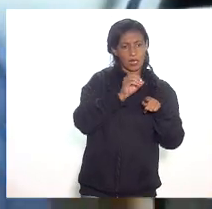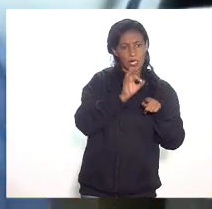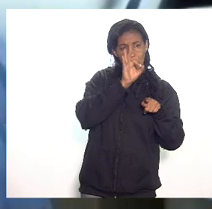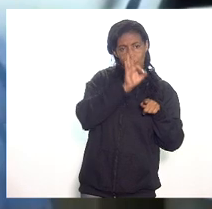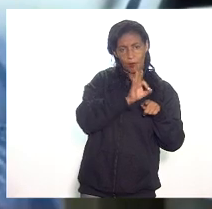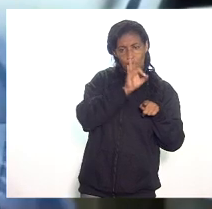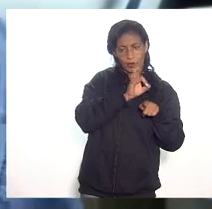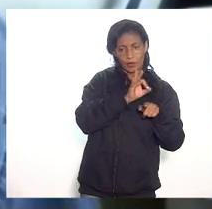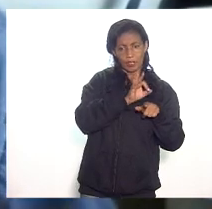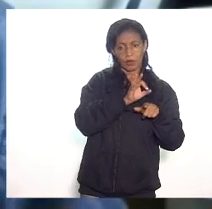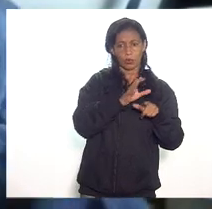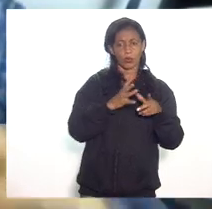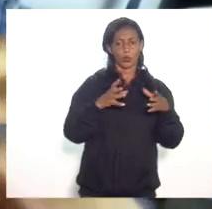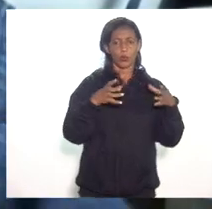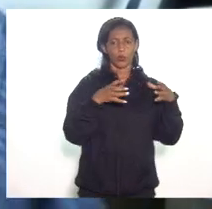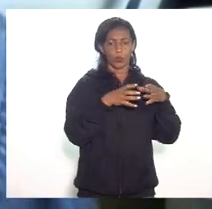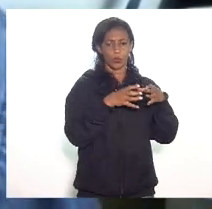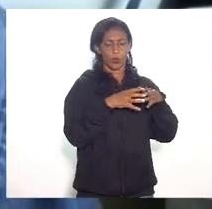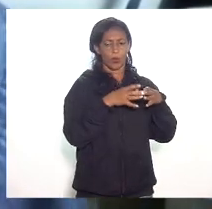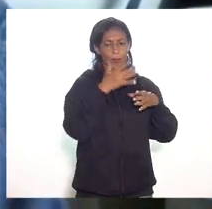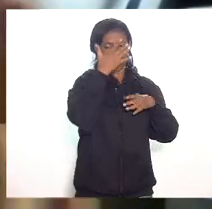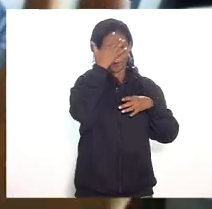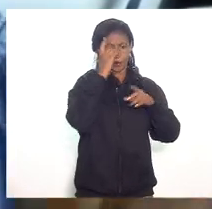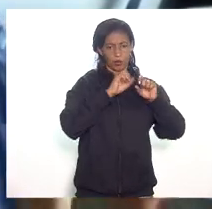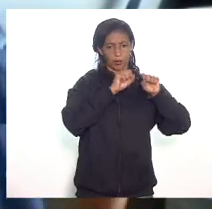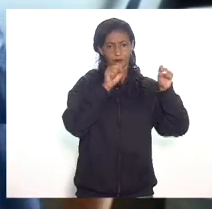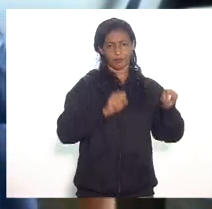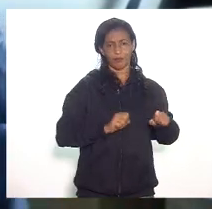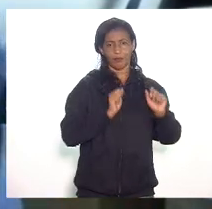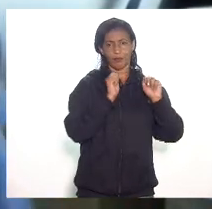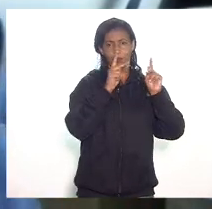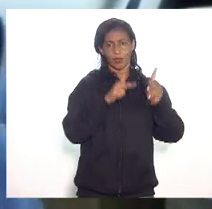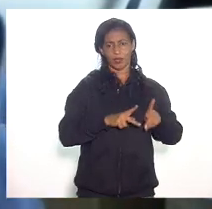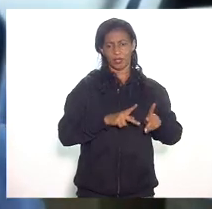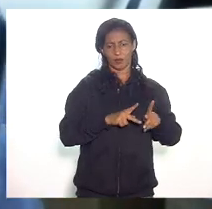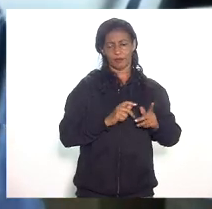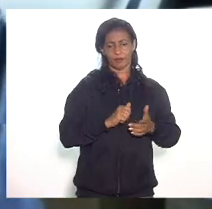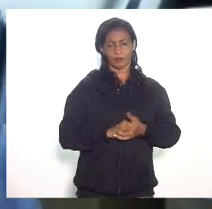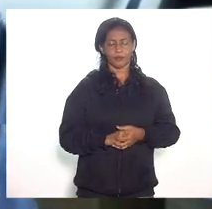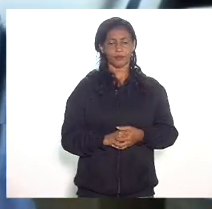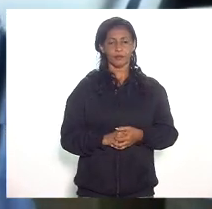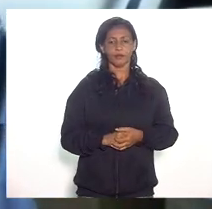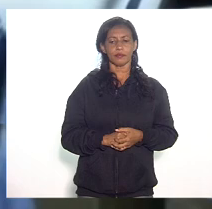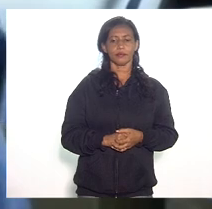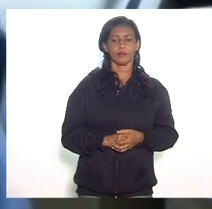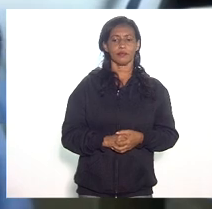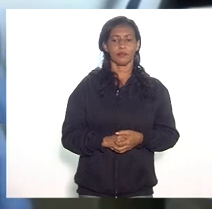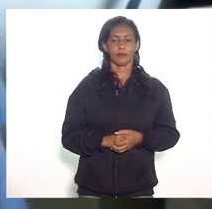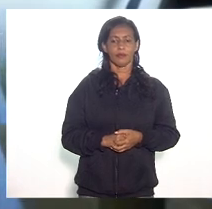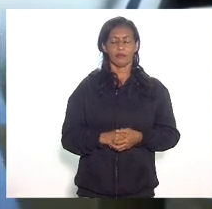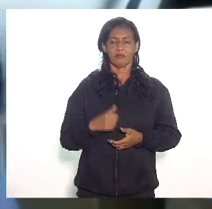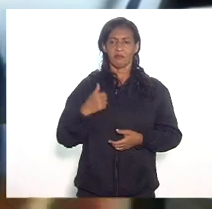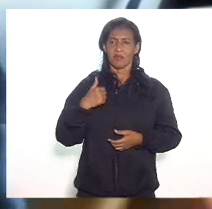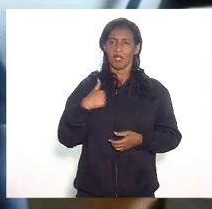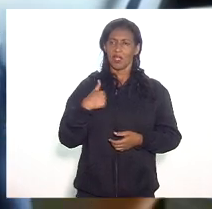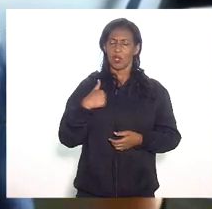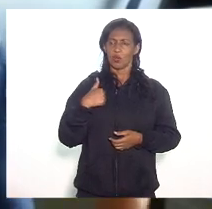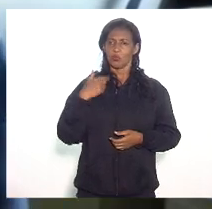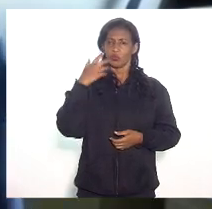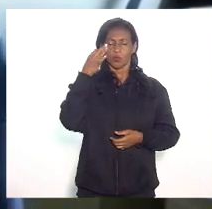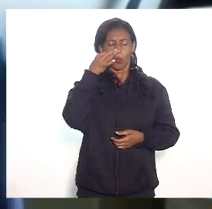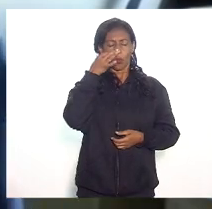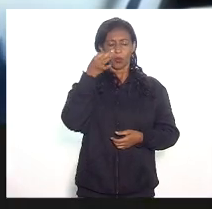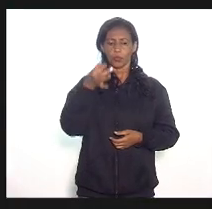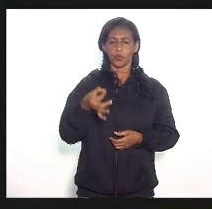preenchido por funcionários inativos. Então, eu não verifiquei nenhum óbvio para